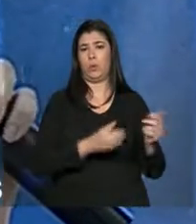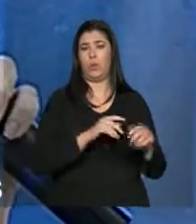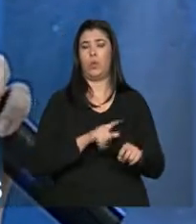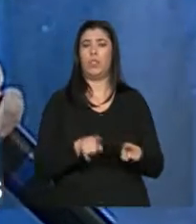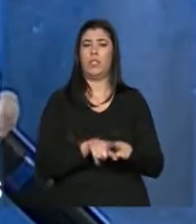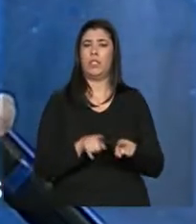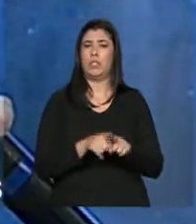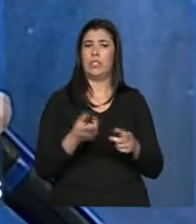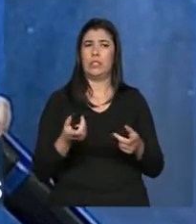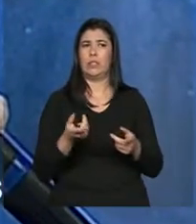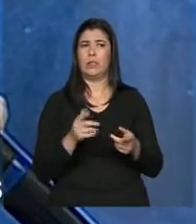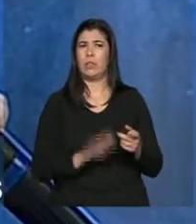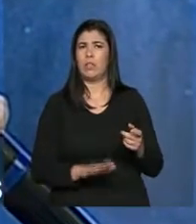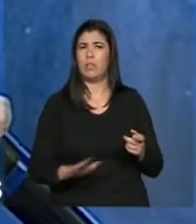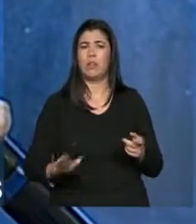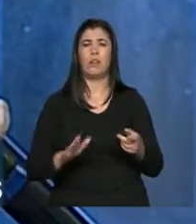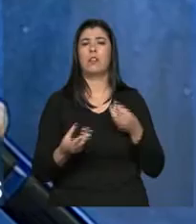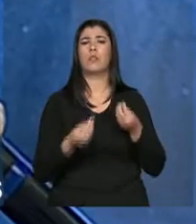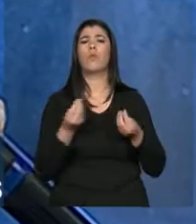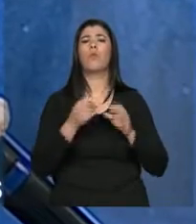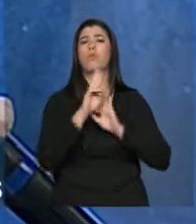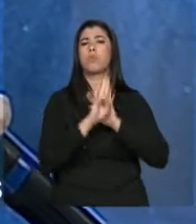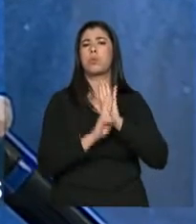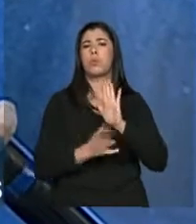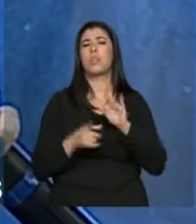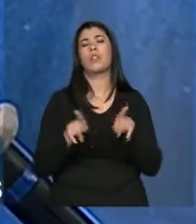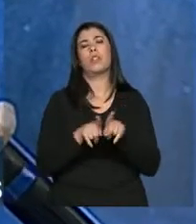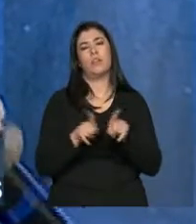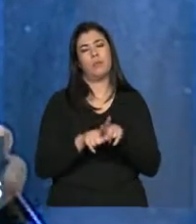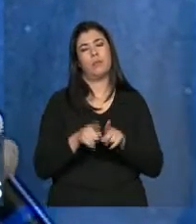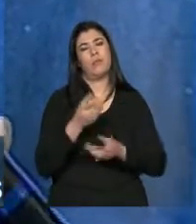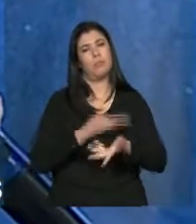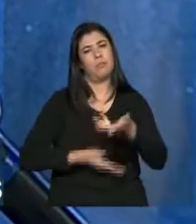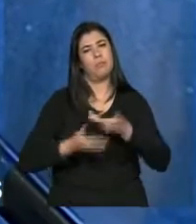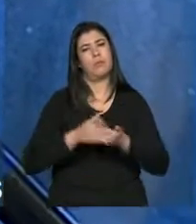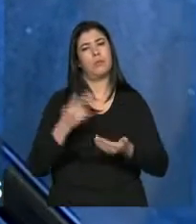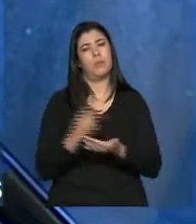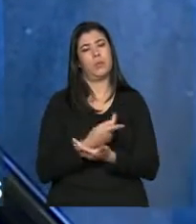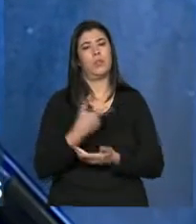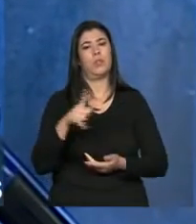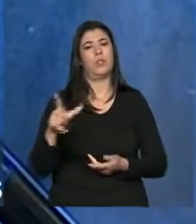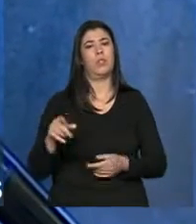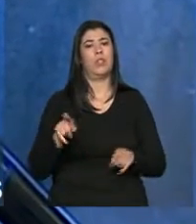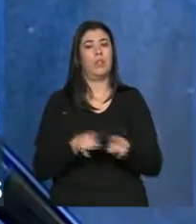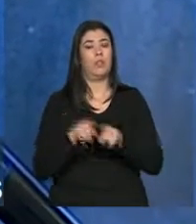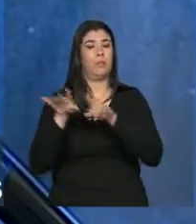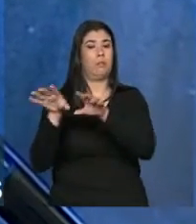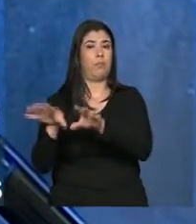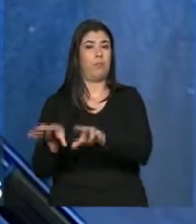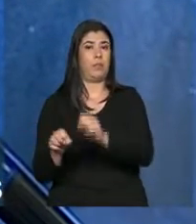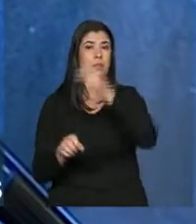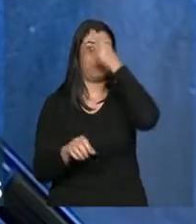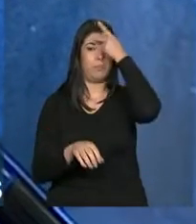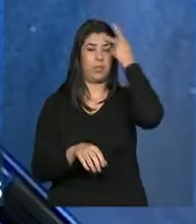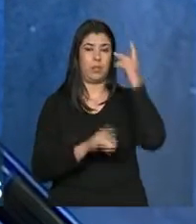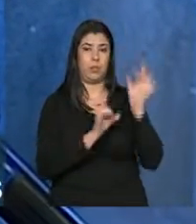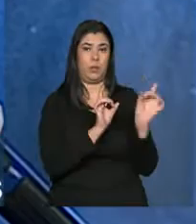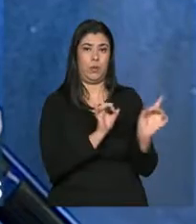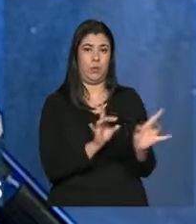ou crimes... Podem. Porque isso não é tráfico de pessoas, podem, né? Podem tratar como crimes correlatos. Tá, o tráfico de pessoas, de fato,